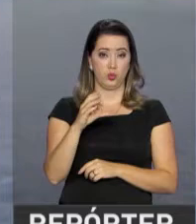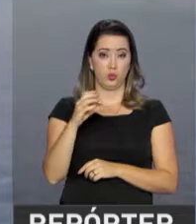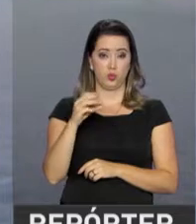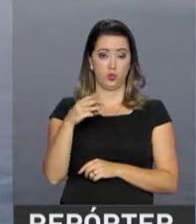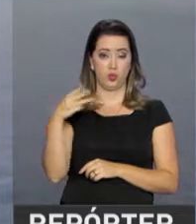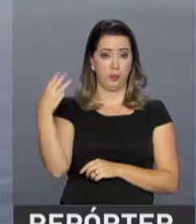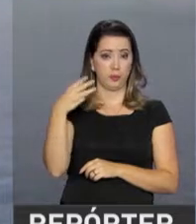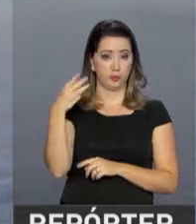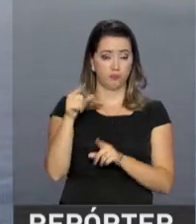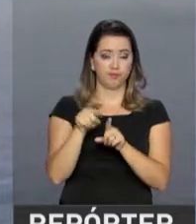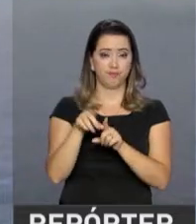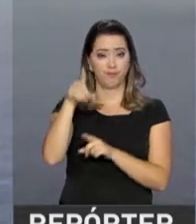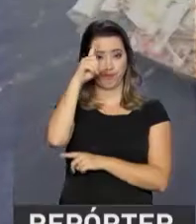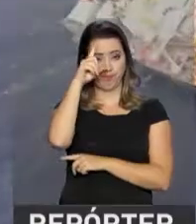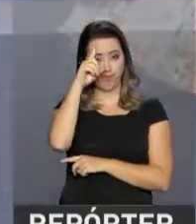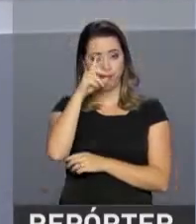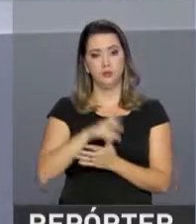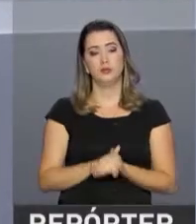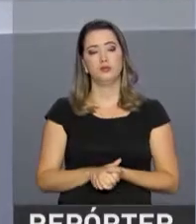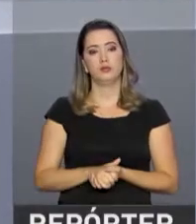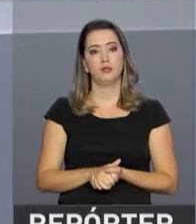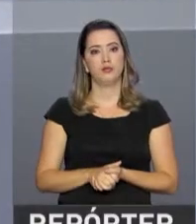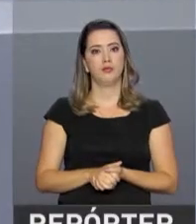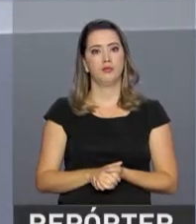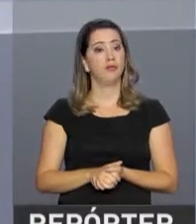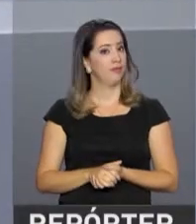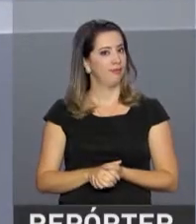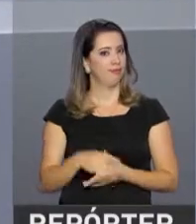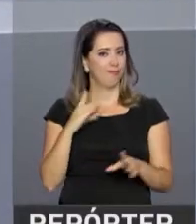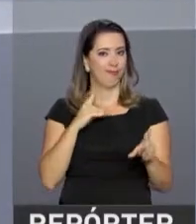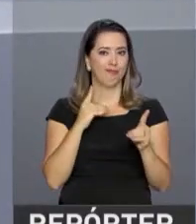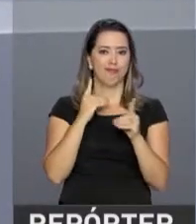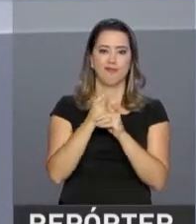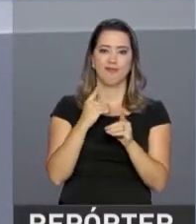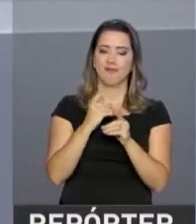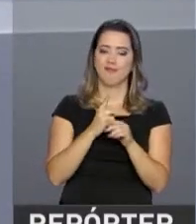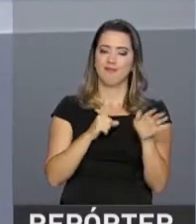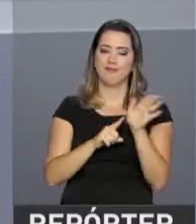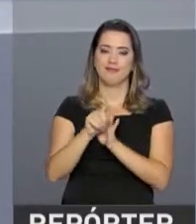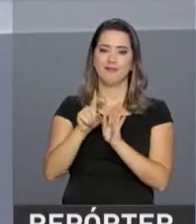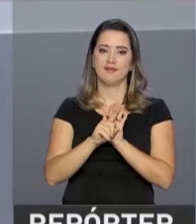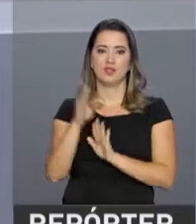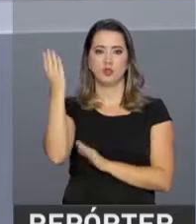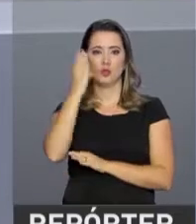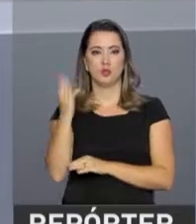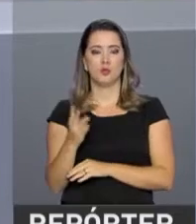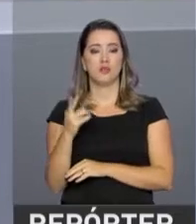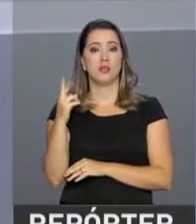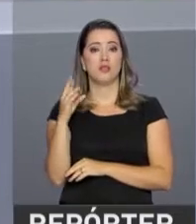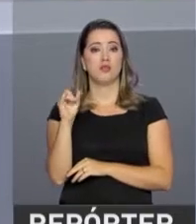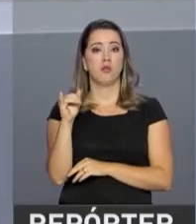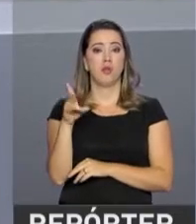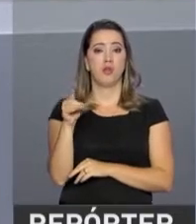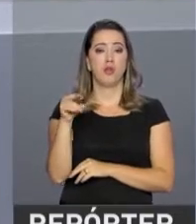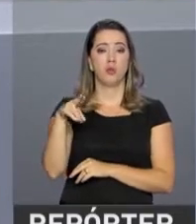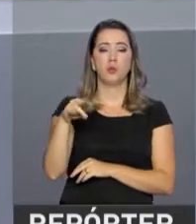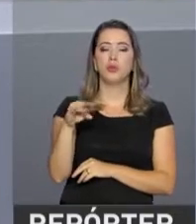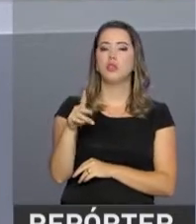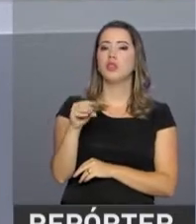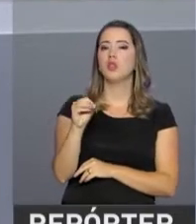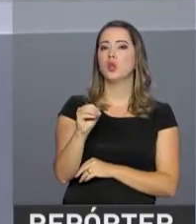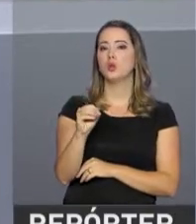cúbicos por dia uma descoberta feita por pesquisadores do brasil reino unido e estados unidos deve a